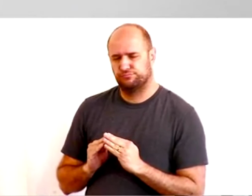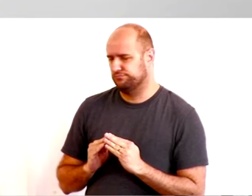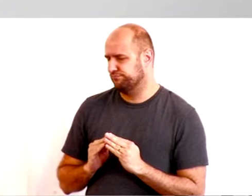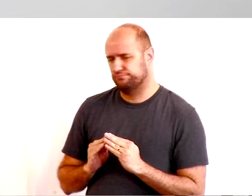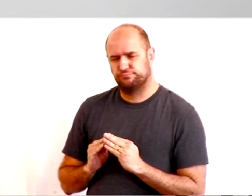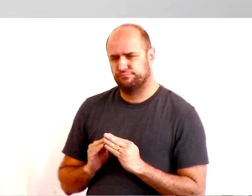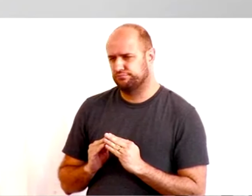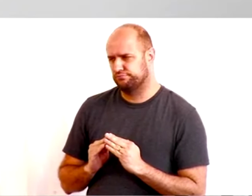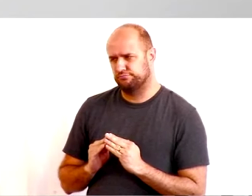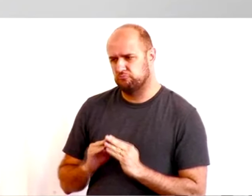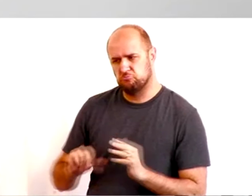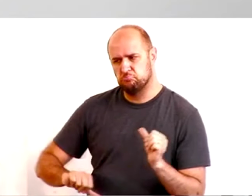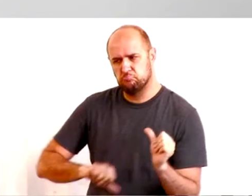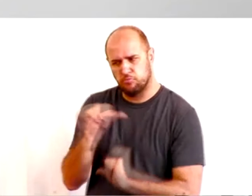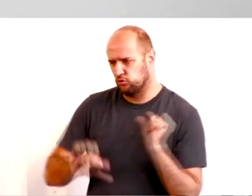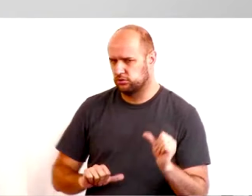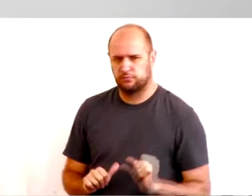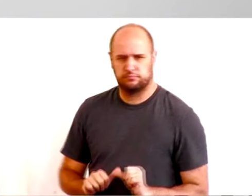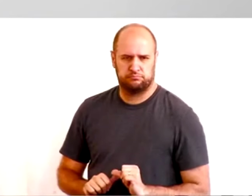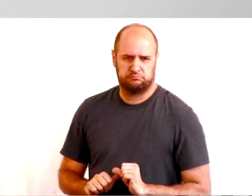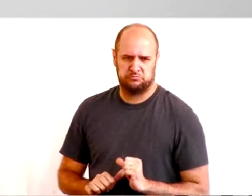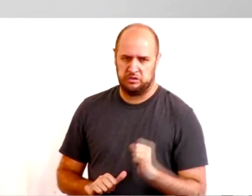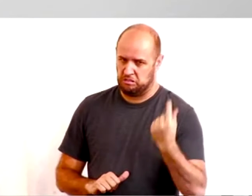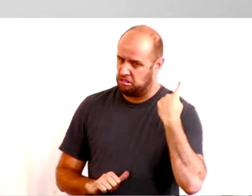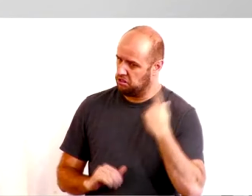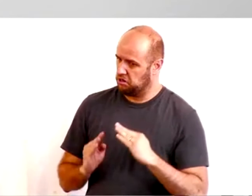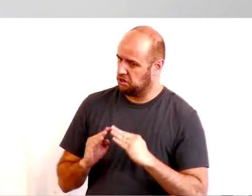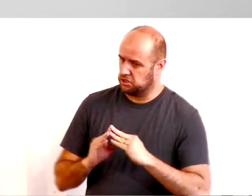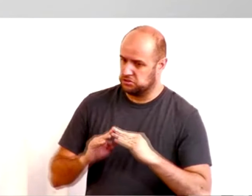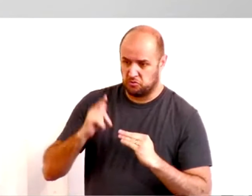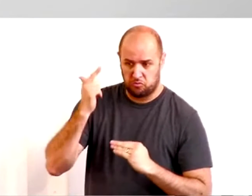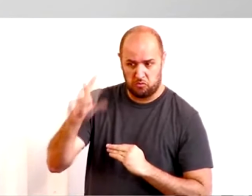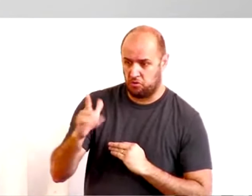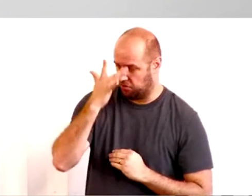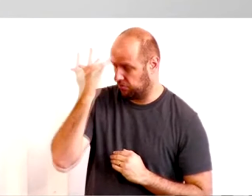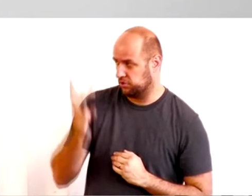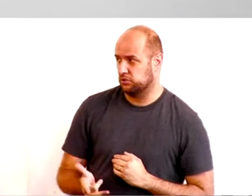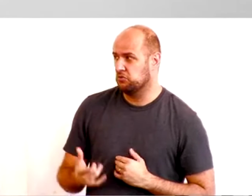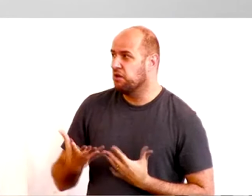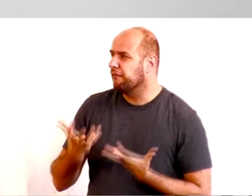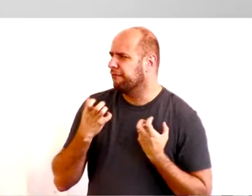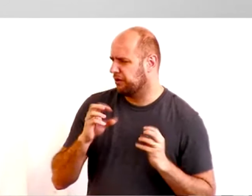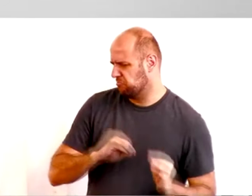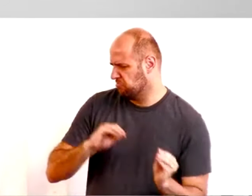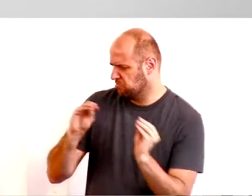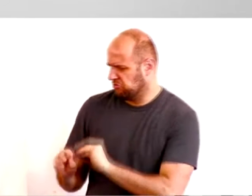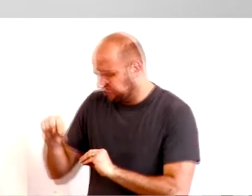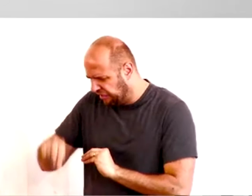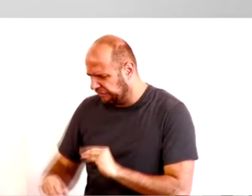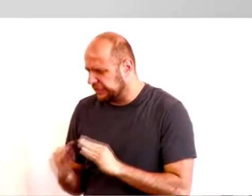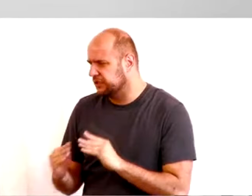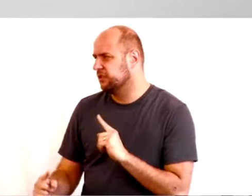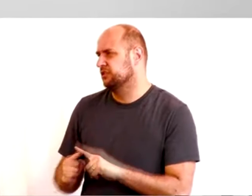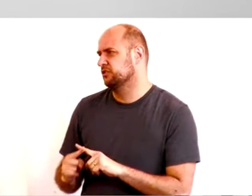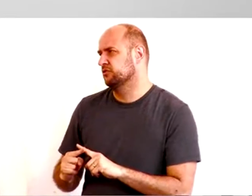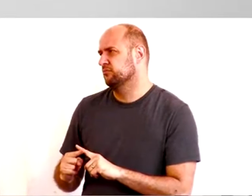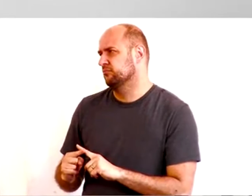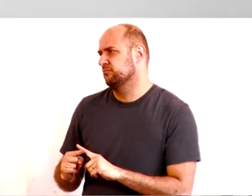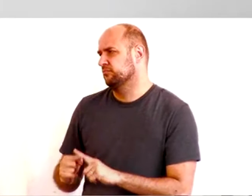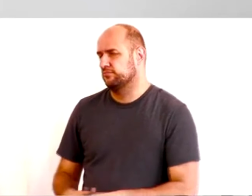é outro homem, é outra pessoa. Nós queremos nos mudar para a igreja.